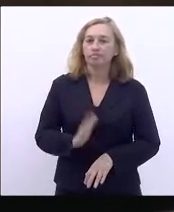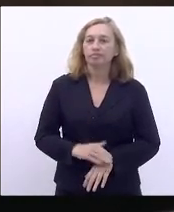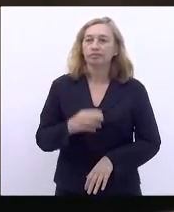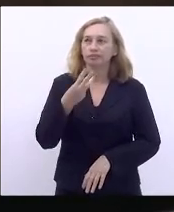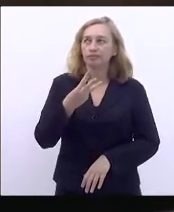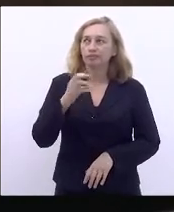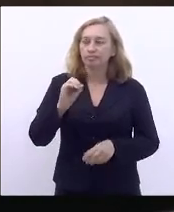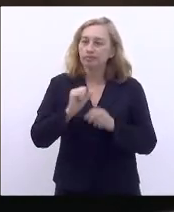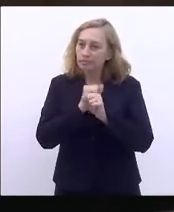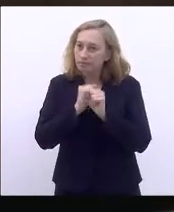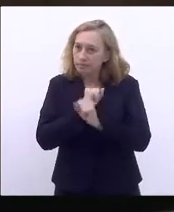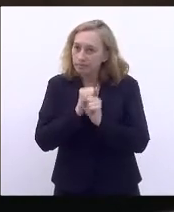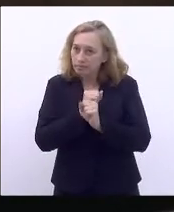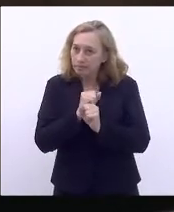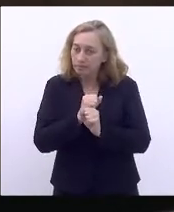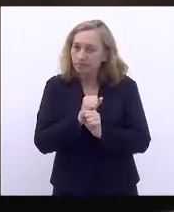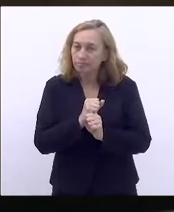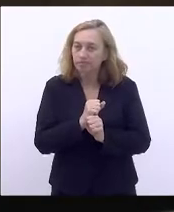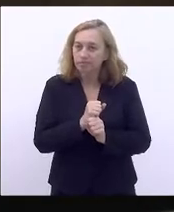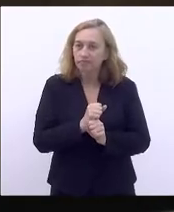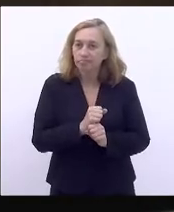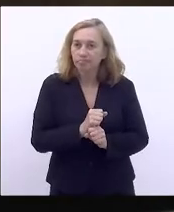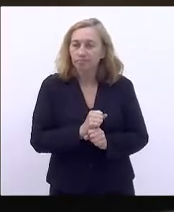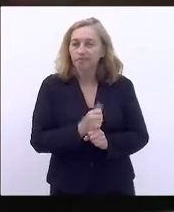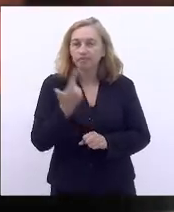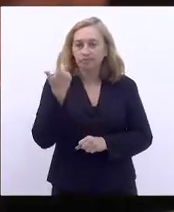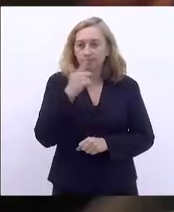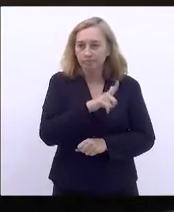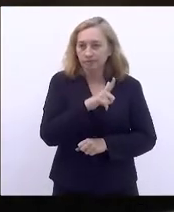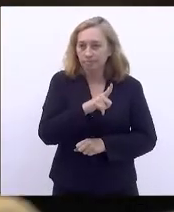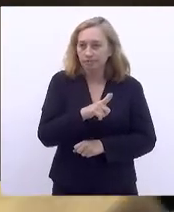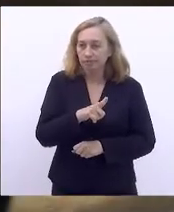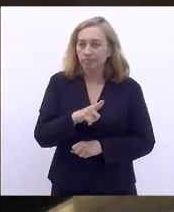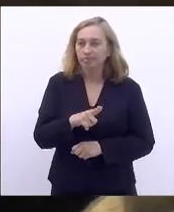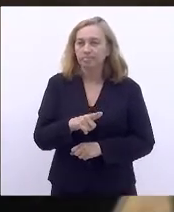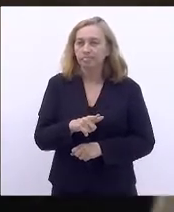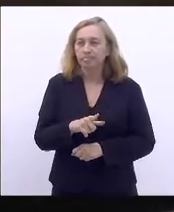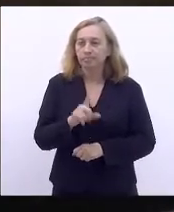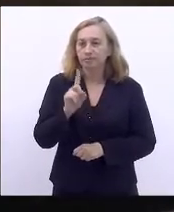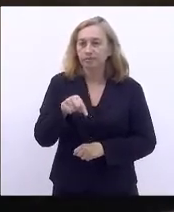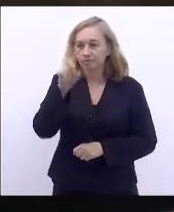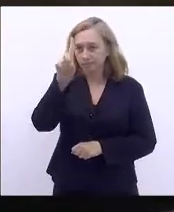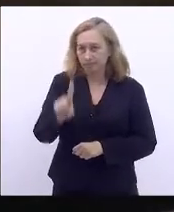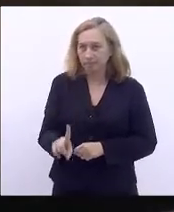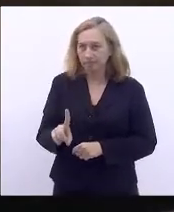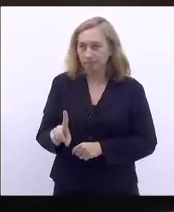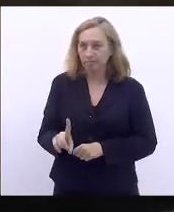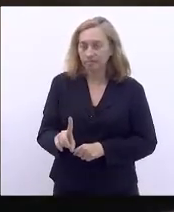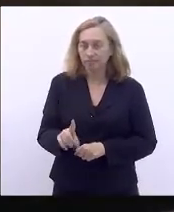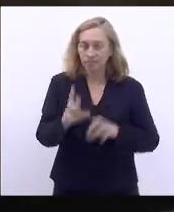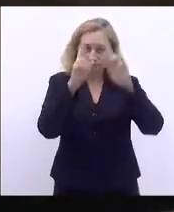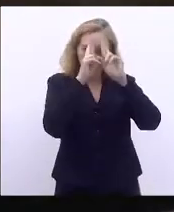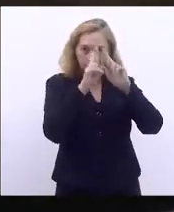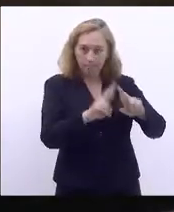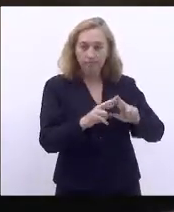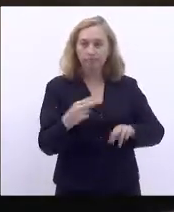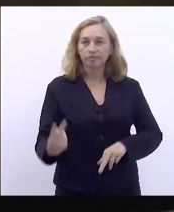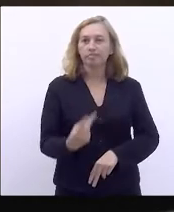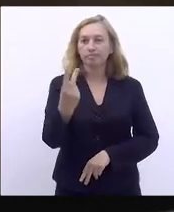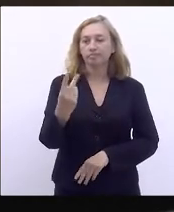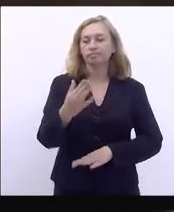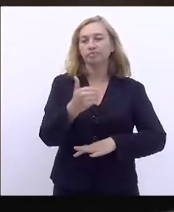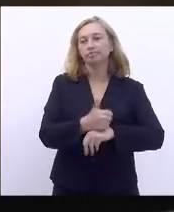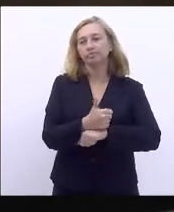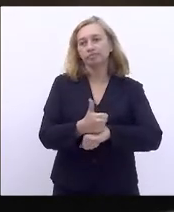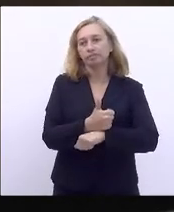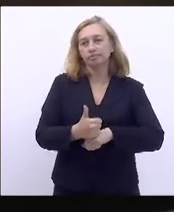30 anos para levar, para conseguir aquilo que lhe é devido, que é o respeito e a valorização dos